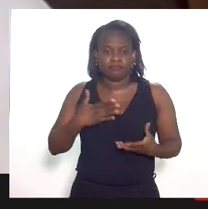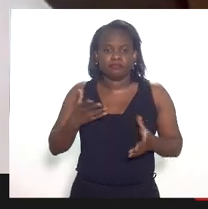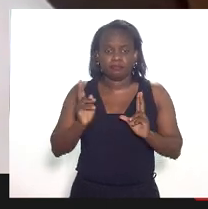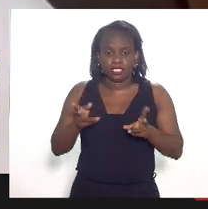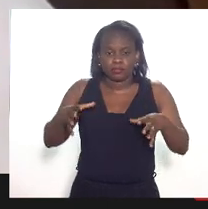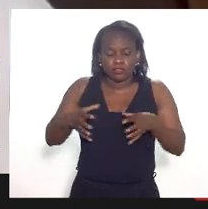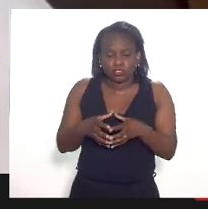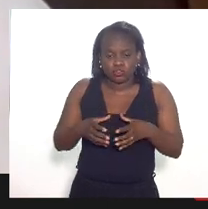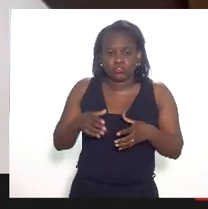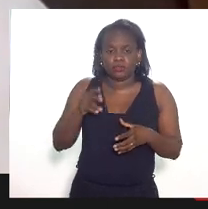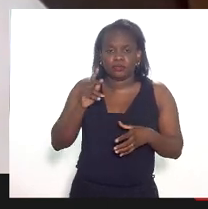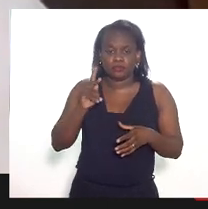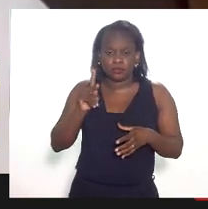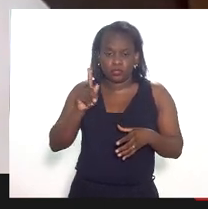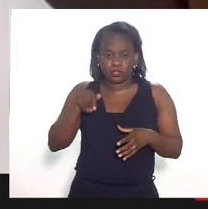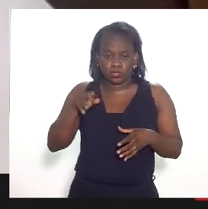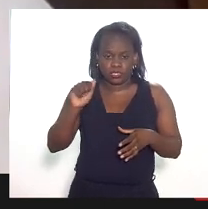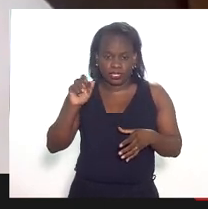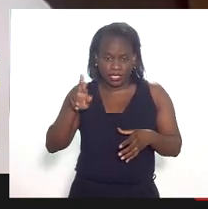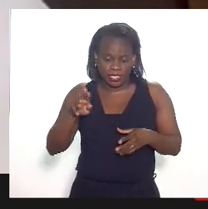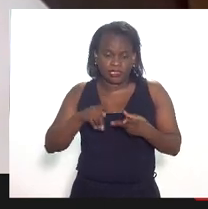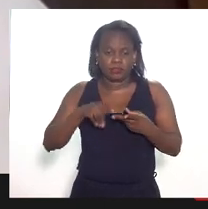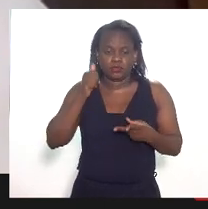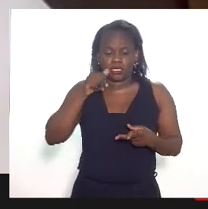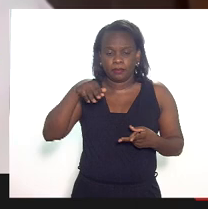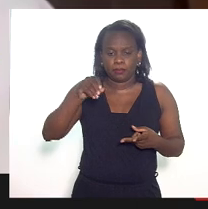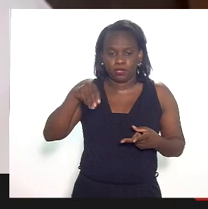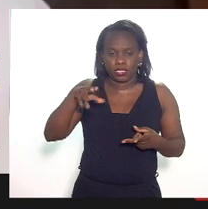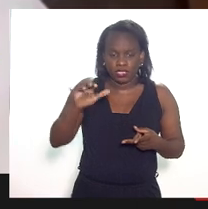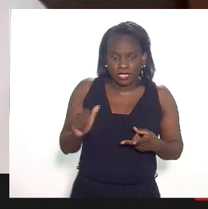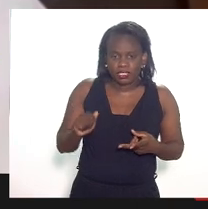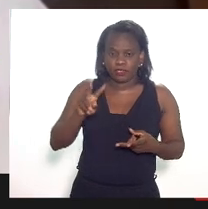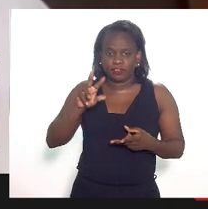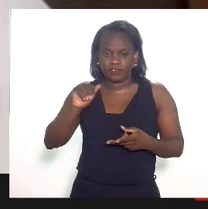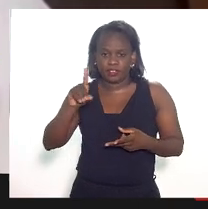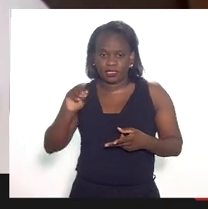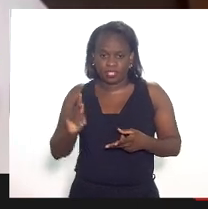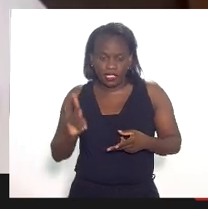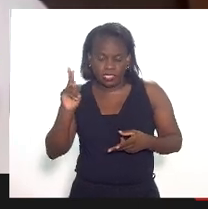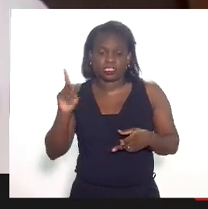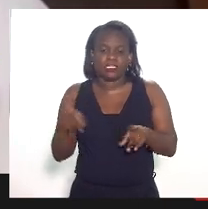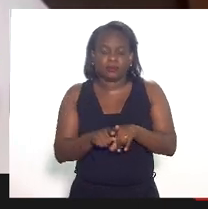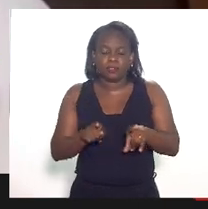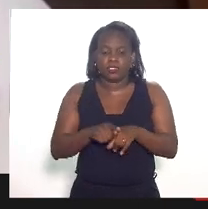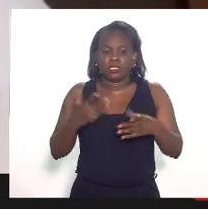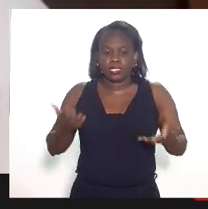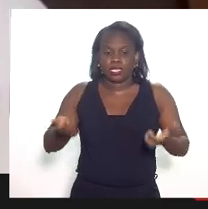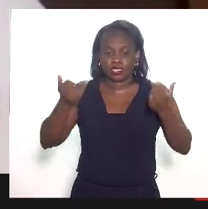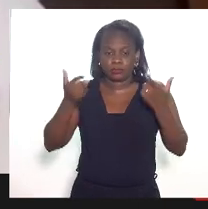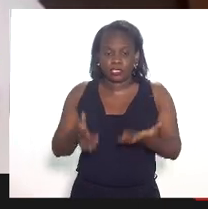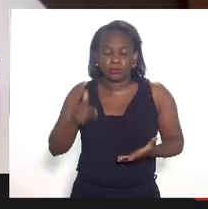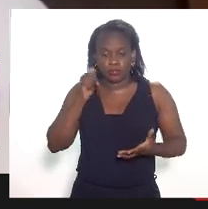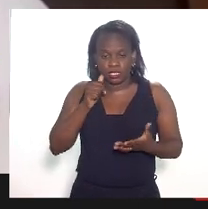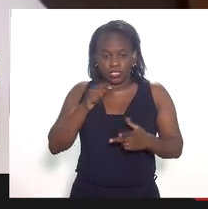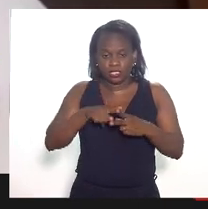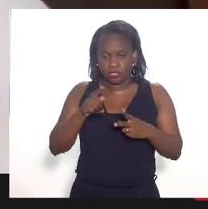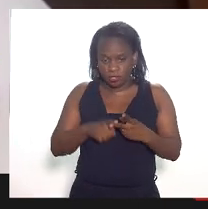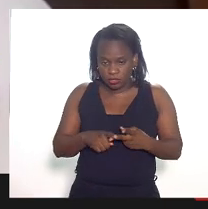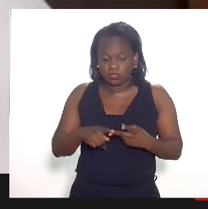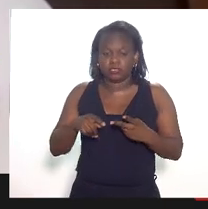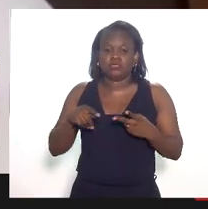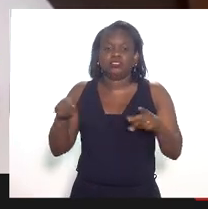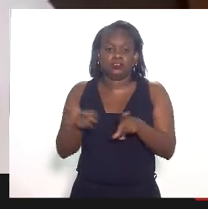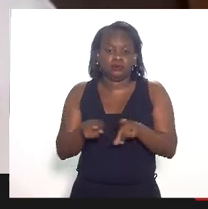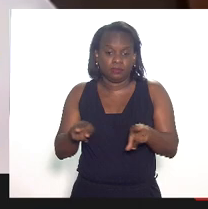bloco com a professora Gunar, com a professora Mônica Armada, com o Valdec Carneiro, e quero aqui, na pessoa da doutora Gunar, da Mônica Armada,